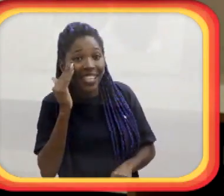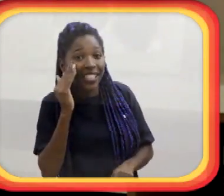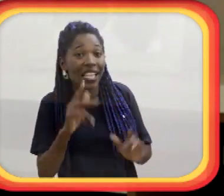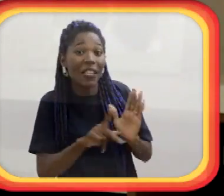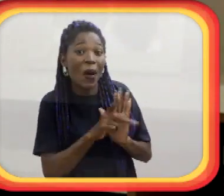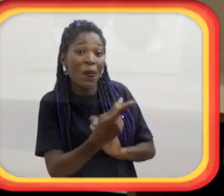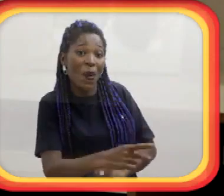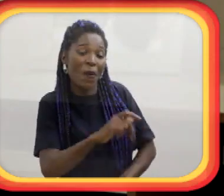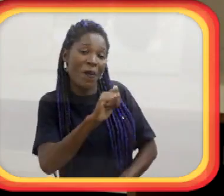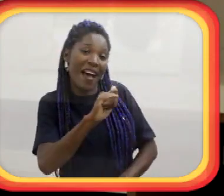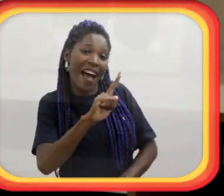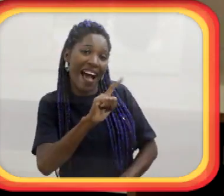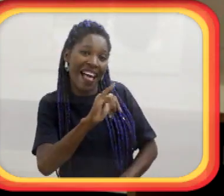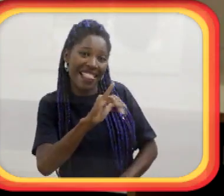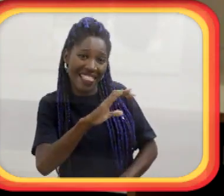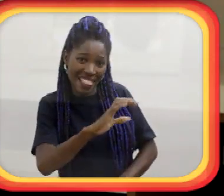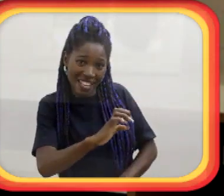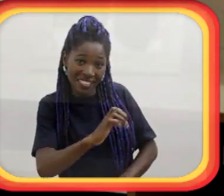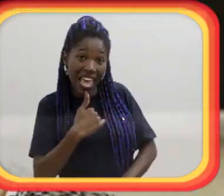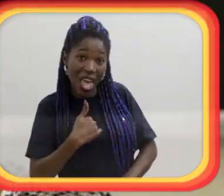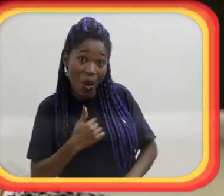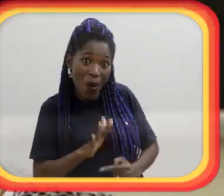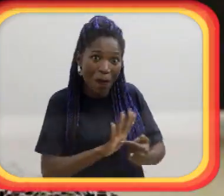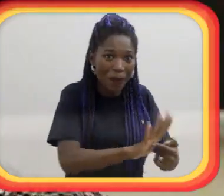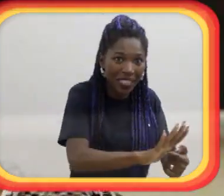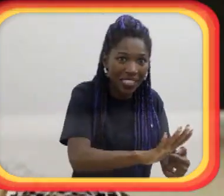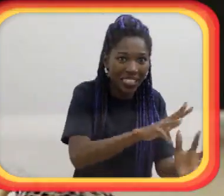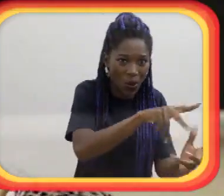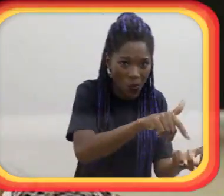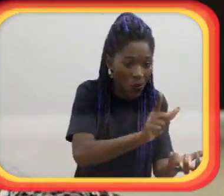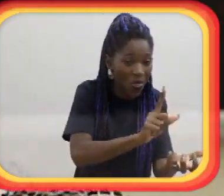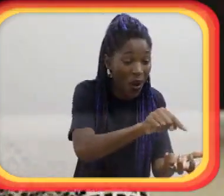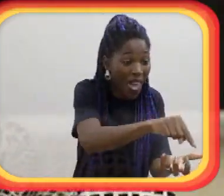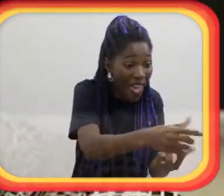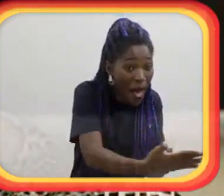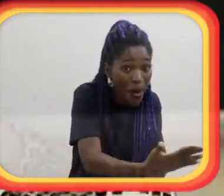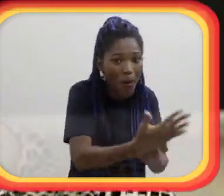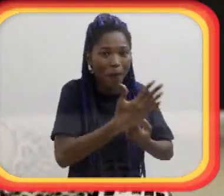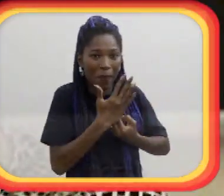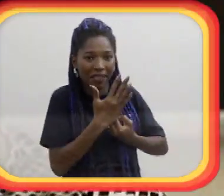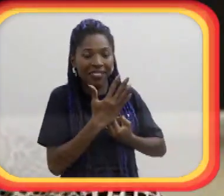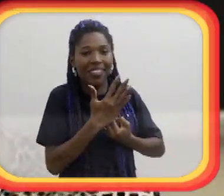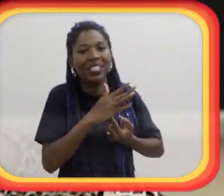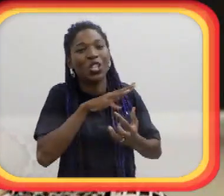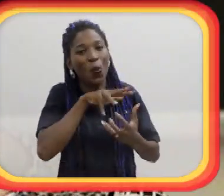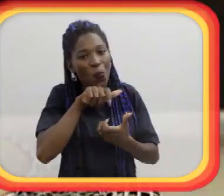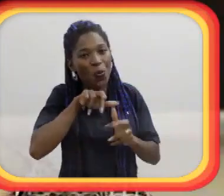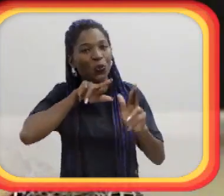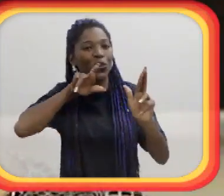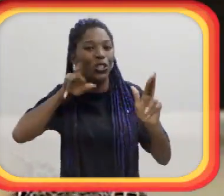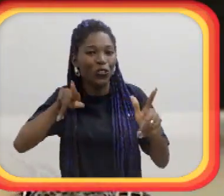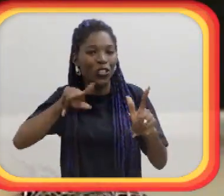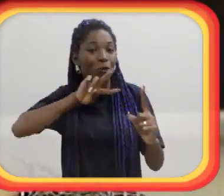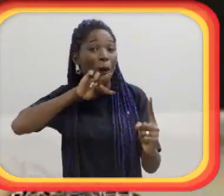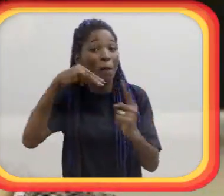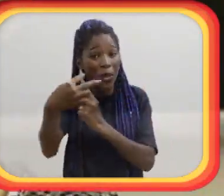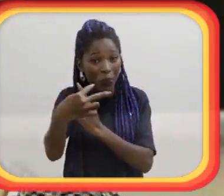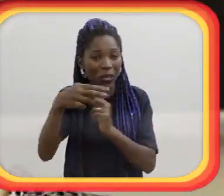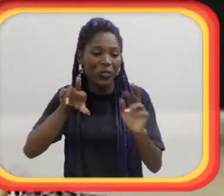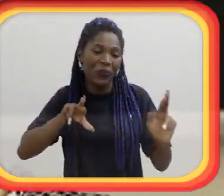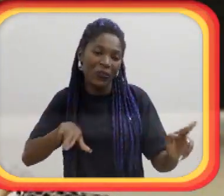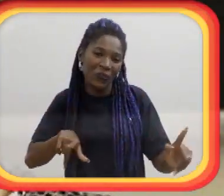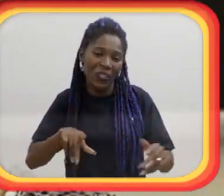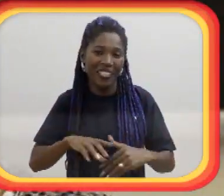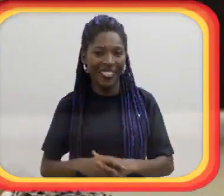muito da compreensão da condição da própria Alice. Ao invés de eu apresentar o mundo para ela, é ela que está me apresentando o mundo o tempo todo a partir